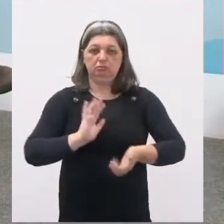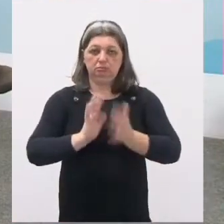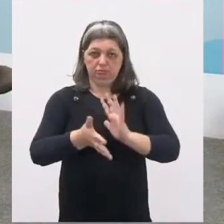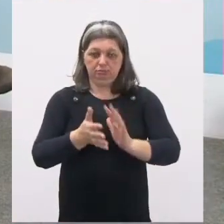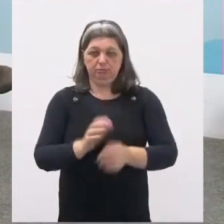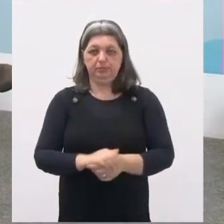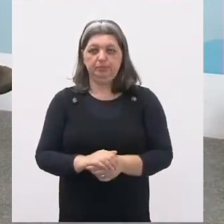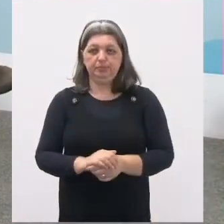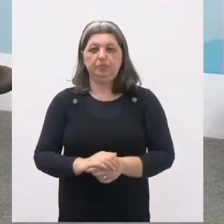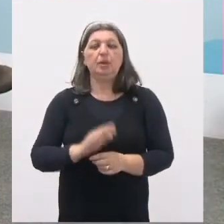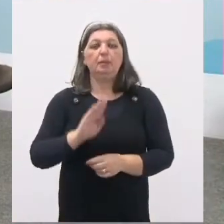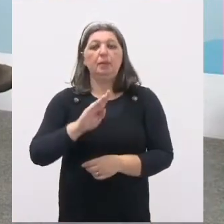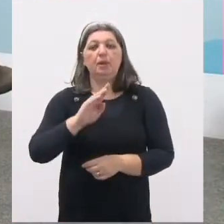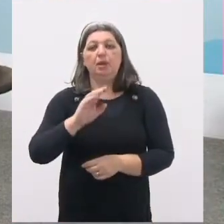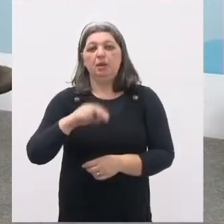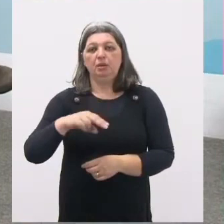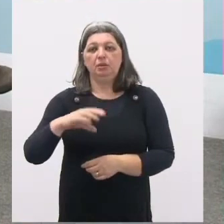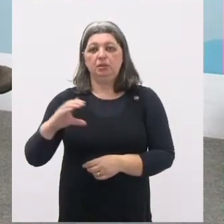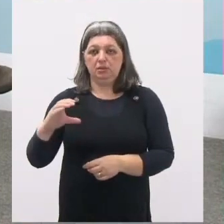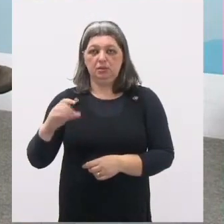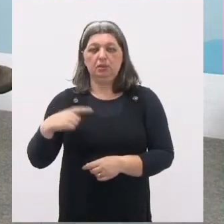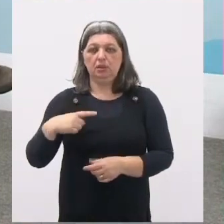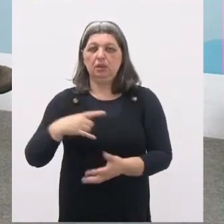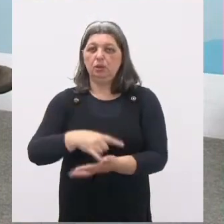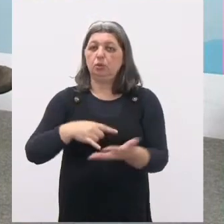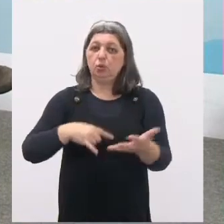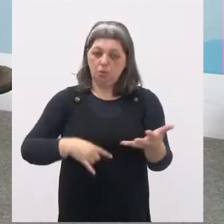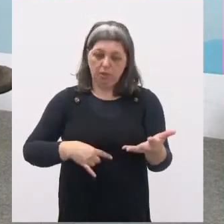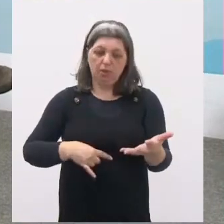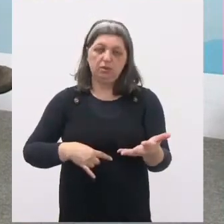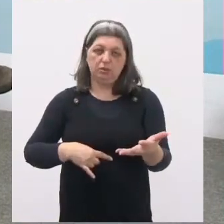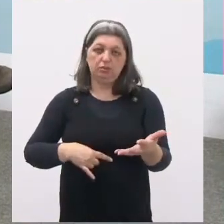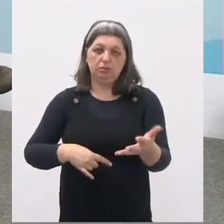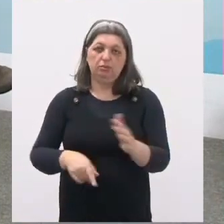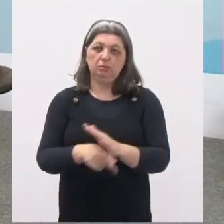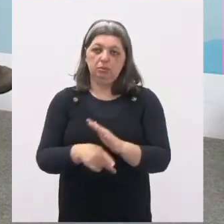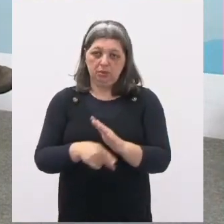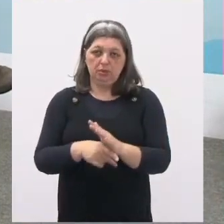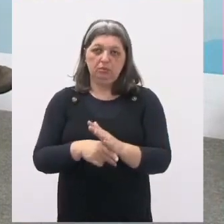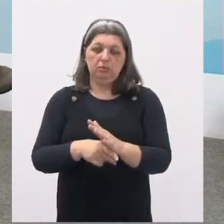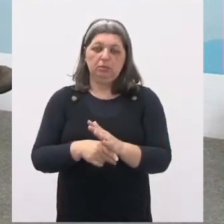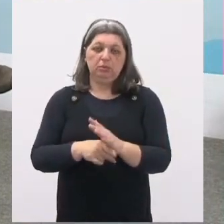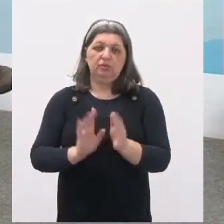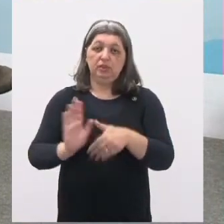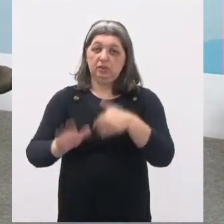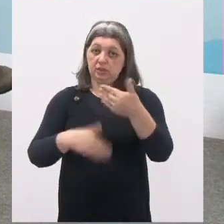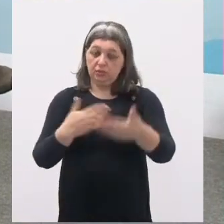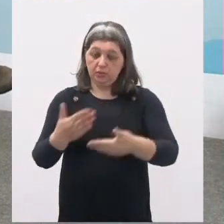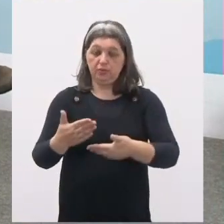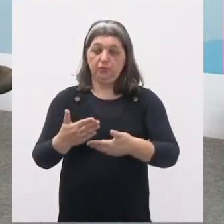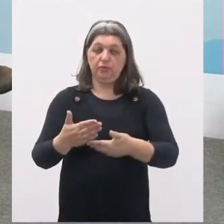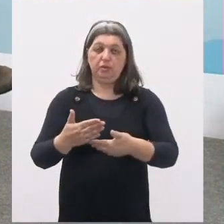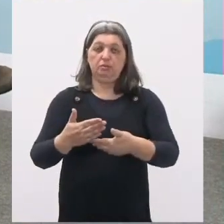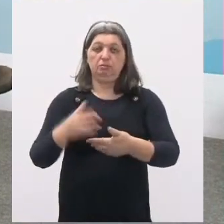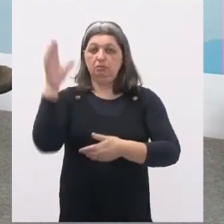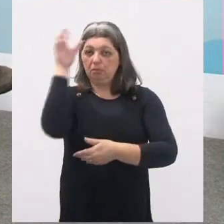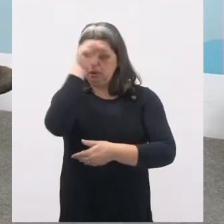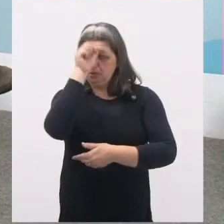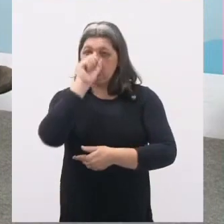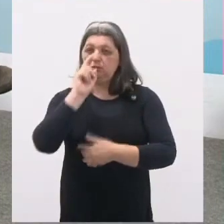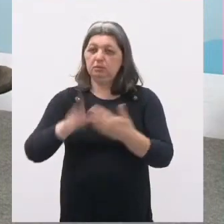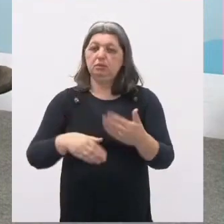BNCC vai ser um documento, né, que vai regulamentar aí as aprendizagens que os nossos estudantes da